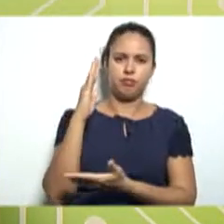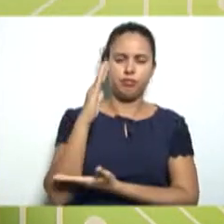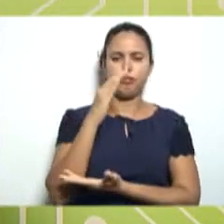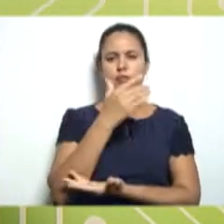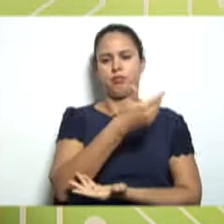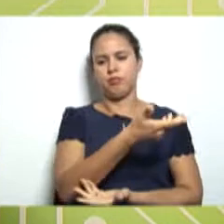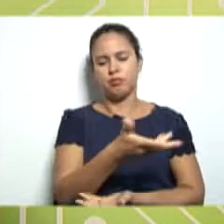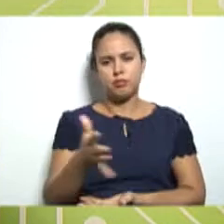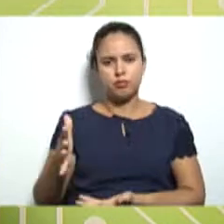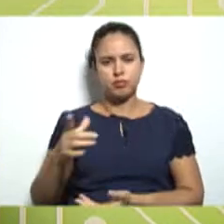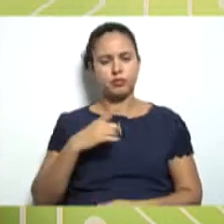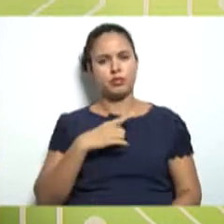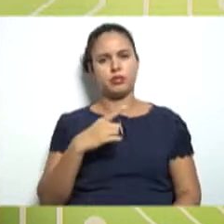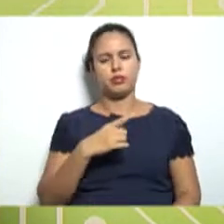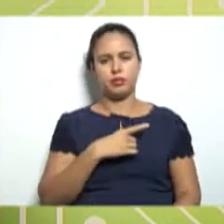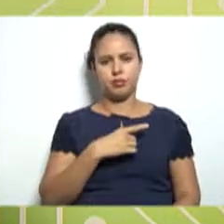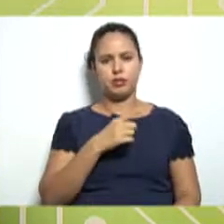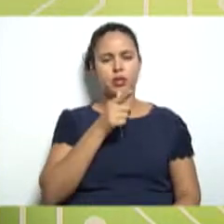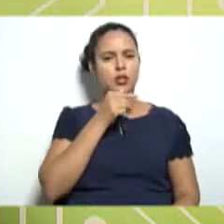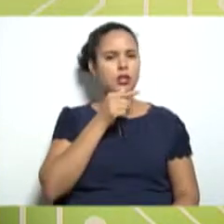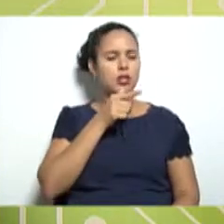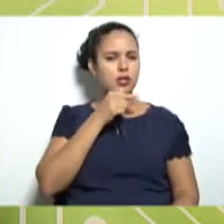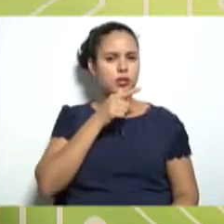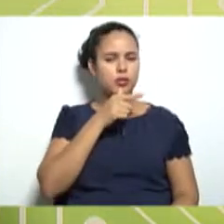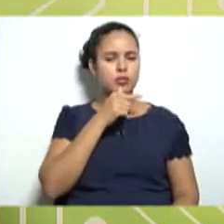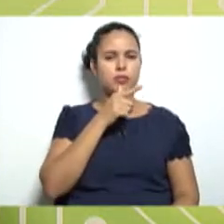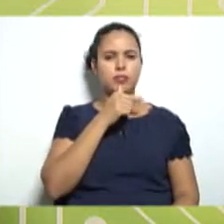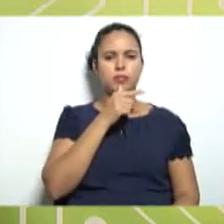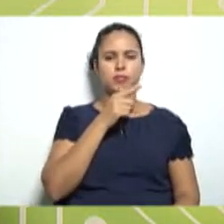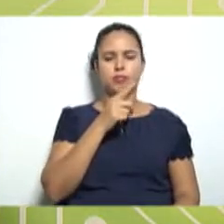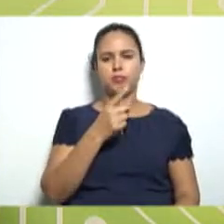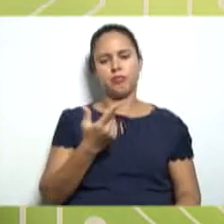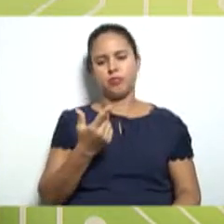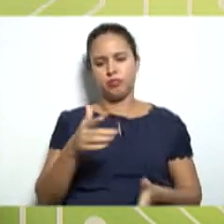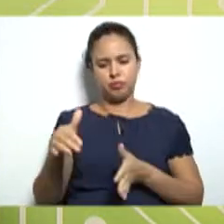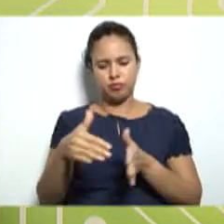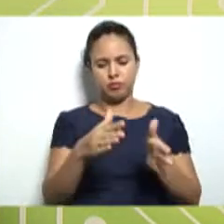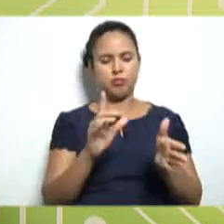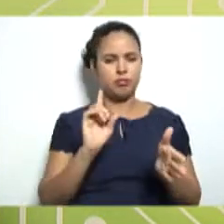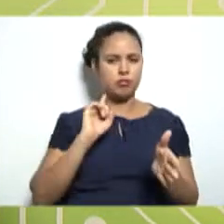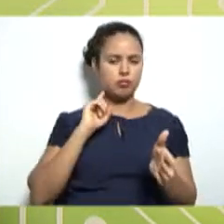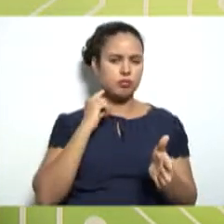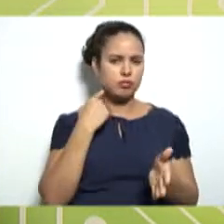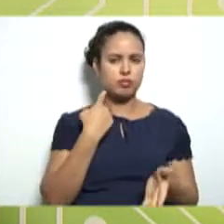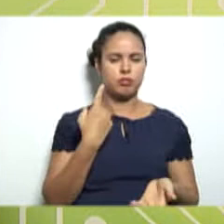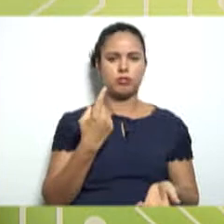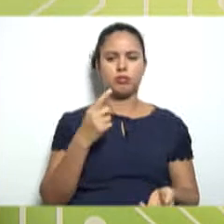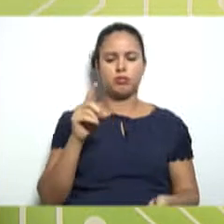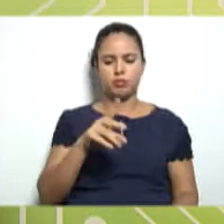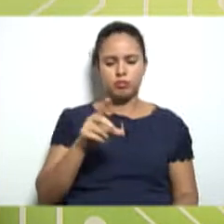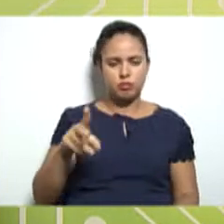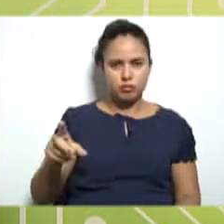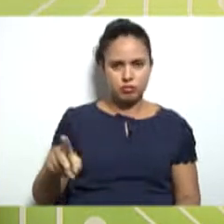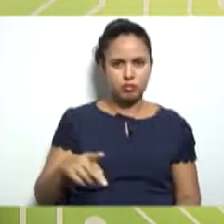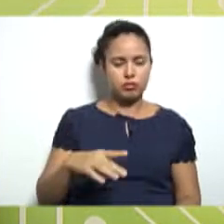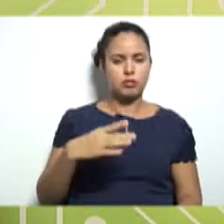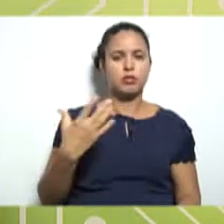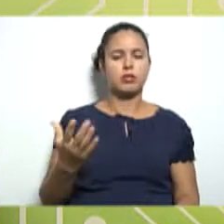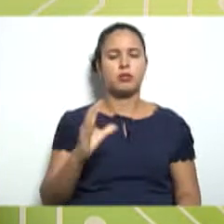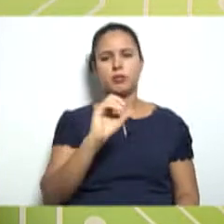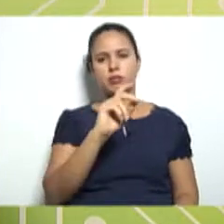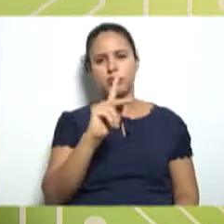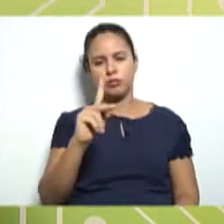casos, ter uma contaminação de águas, o que é muito perigoso. Então as cooperativas têm essa preocupação extra com a questão